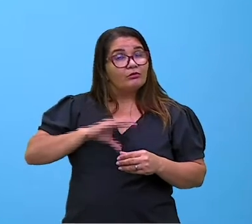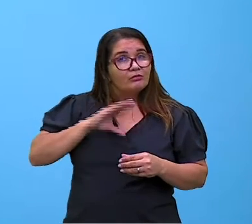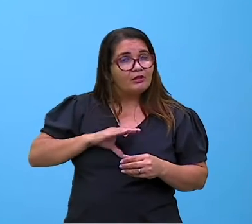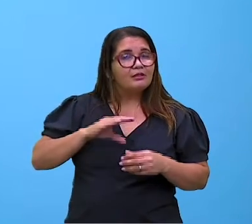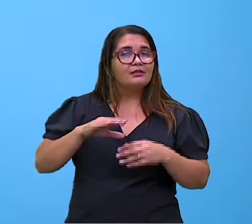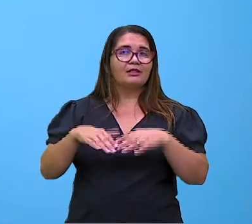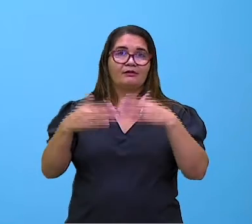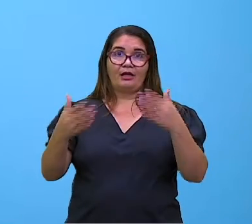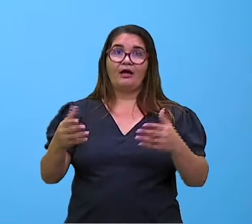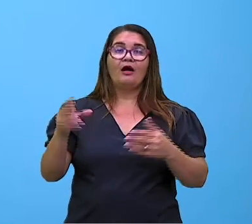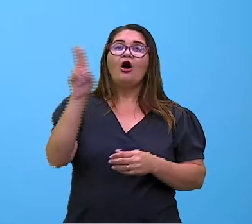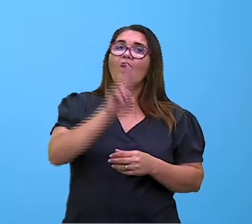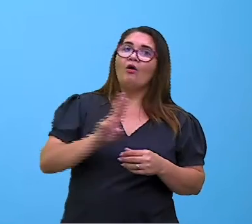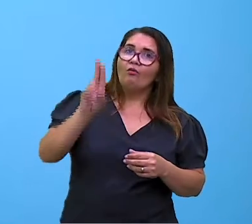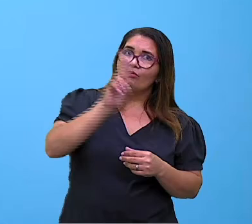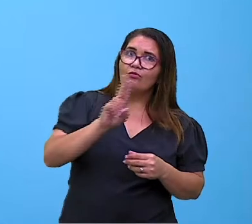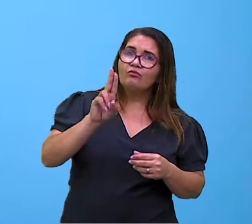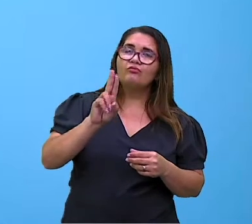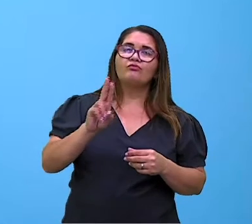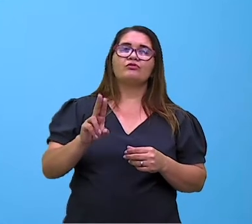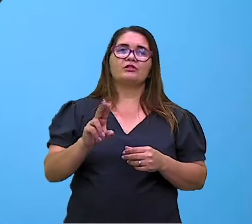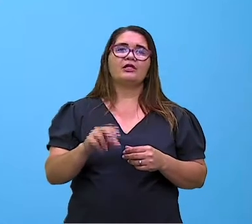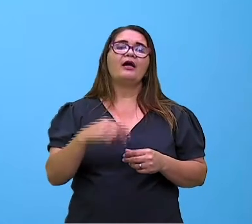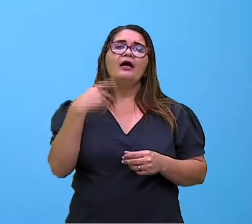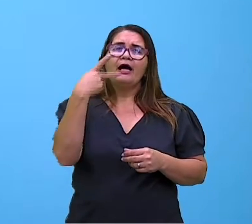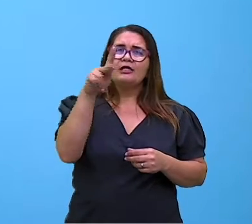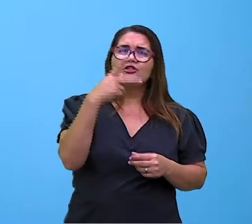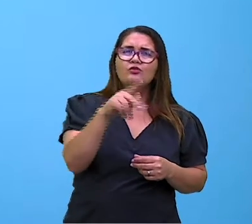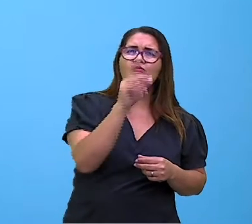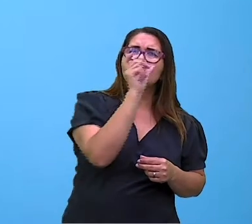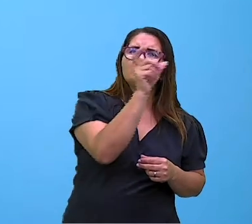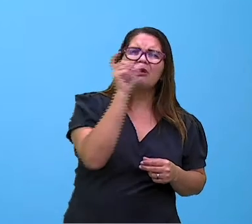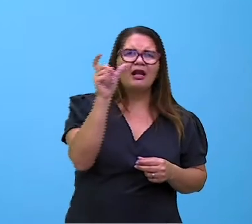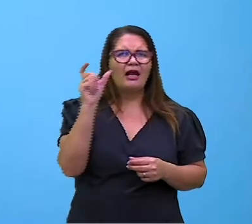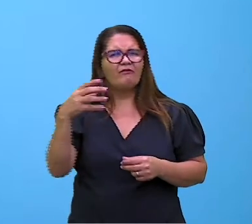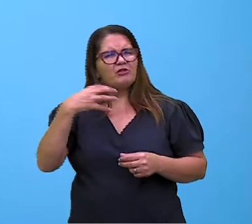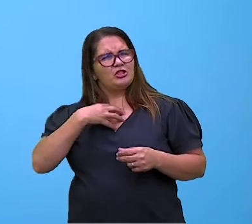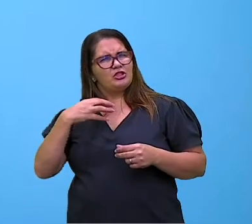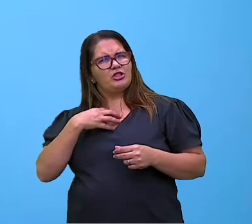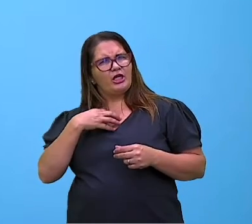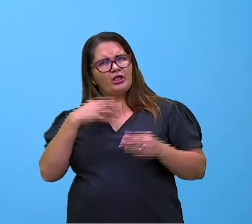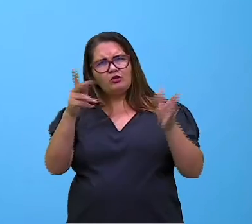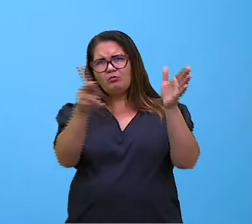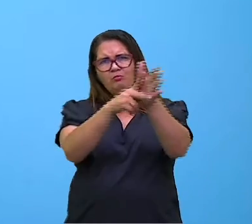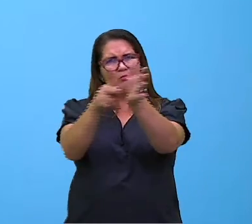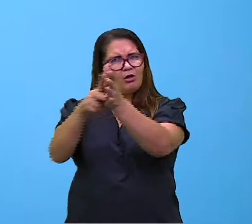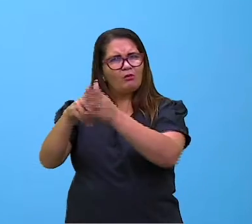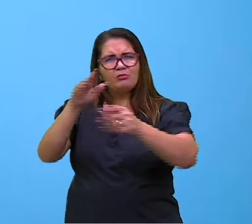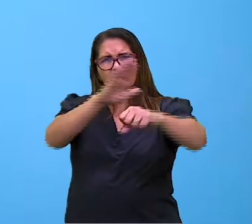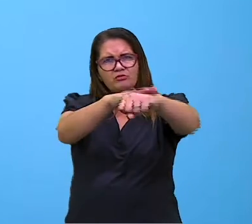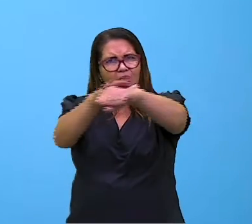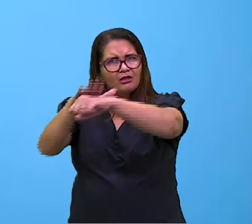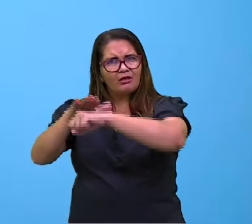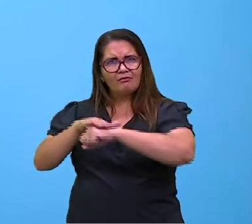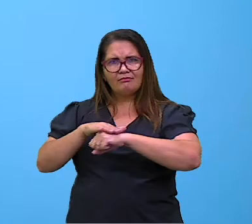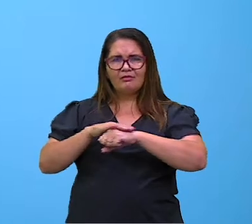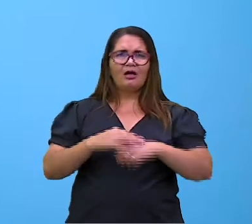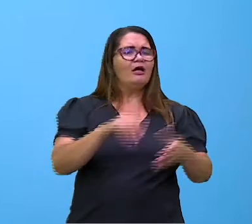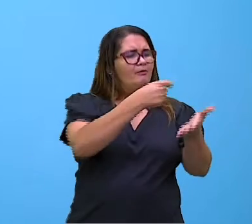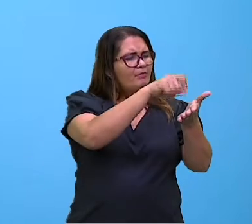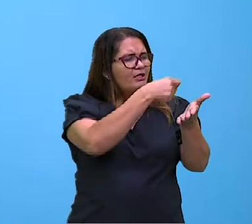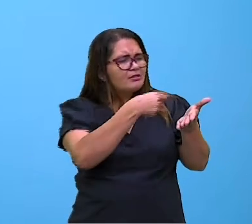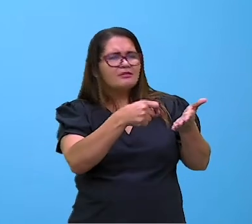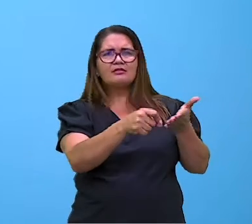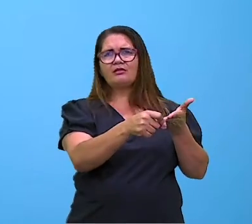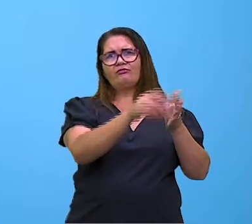inglês. Use as suas próprias palavras para explicar. Use your own word in